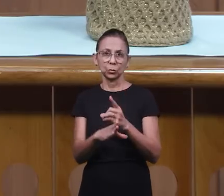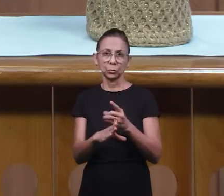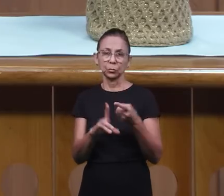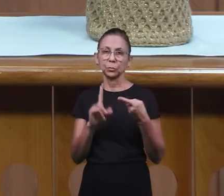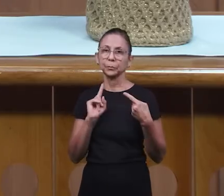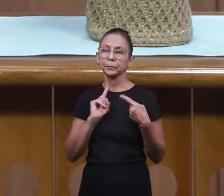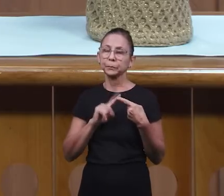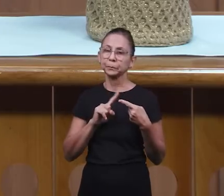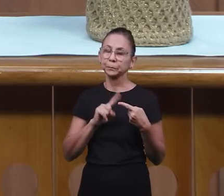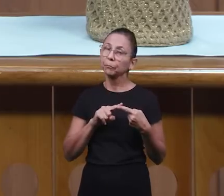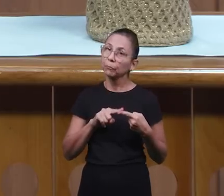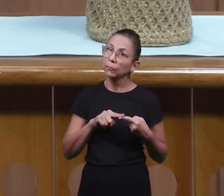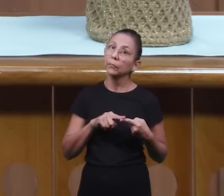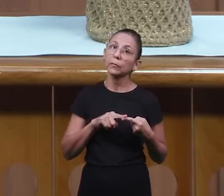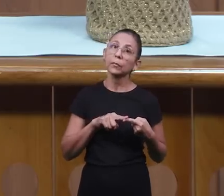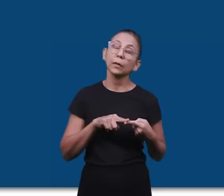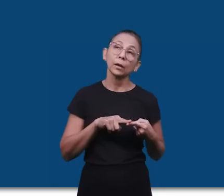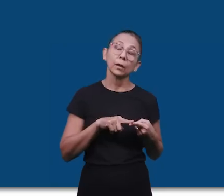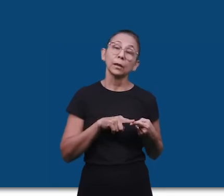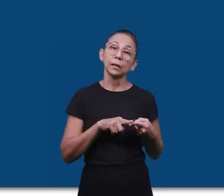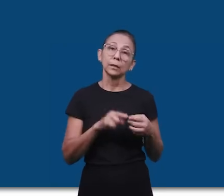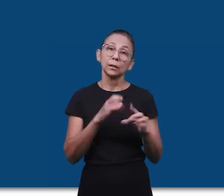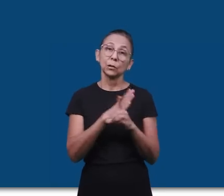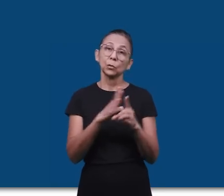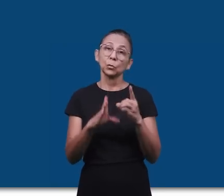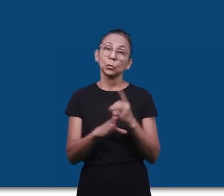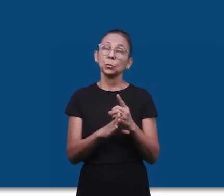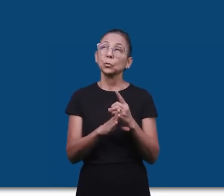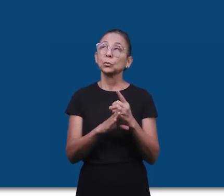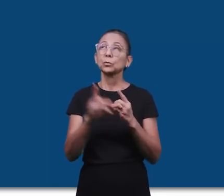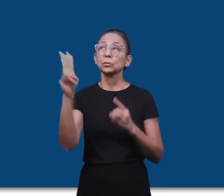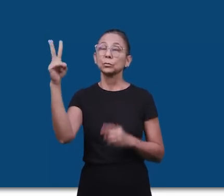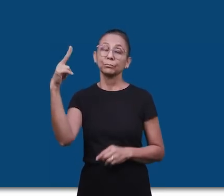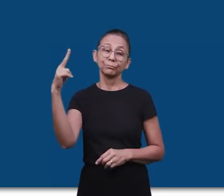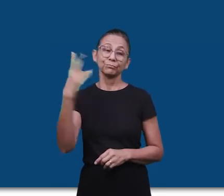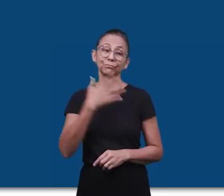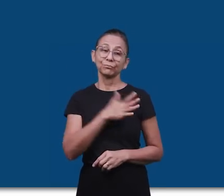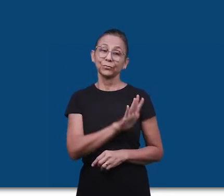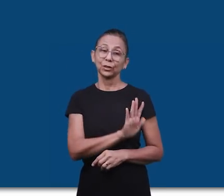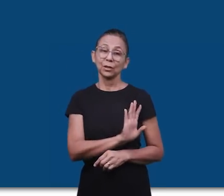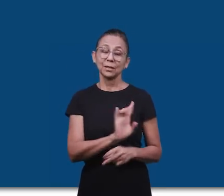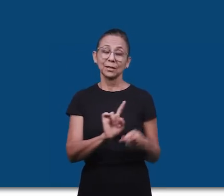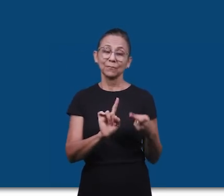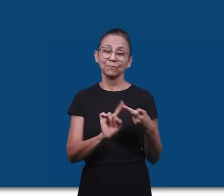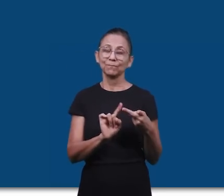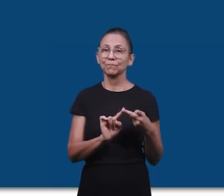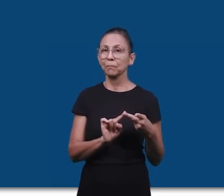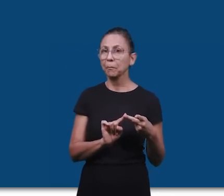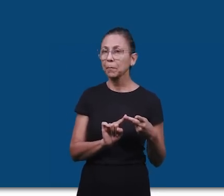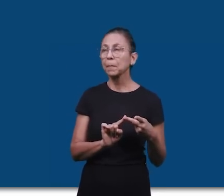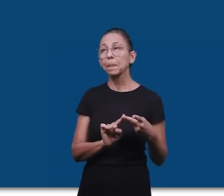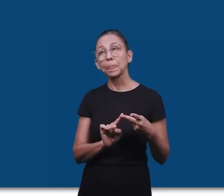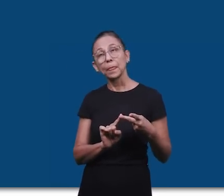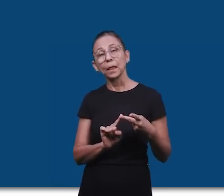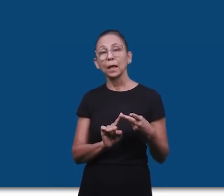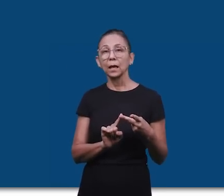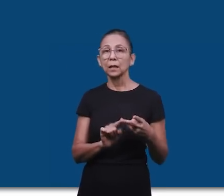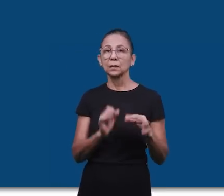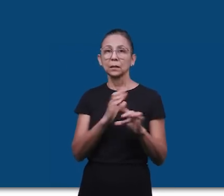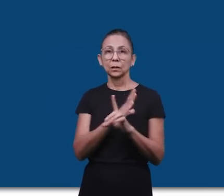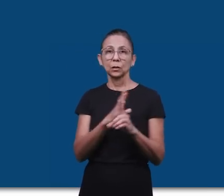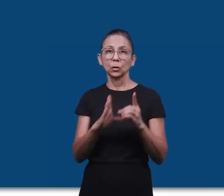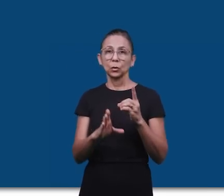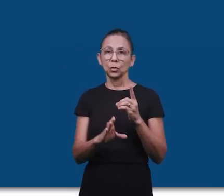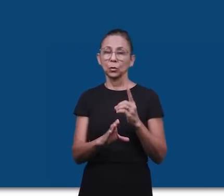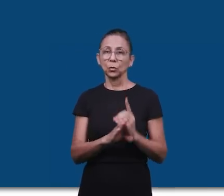culto que é o culto que não agrada a Deus. Mas existe também um culto que é aquele culto que